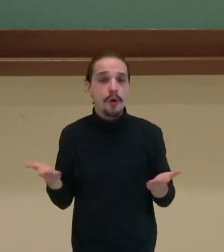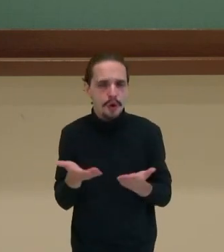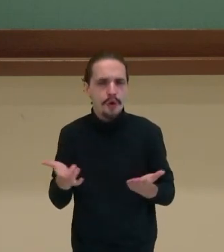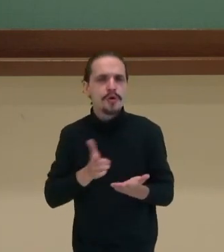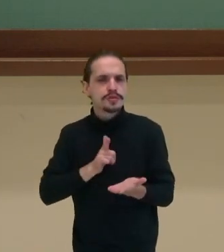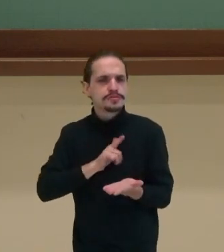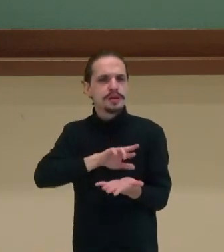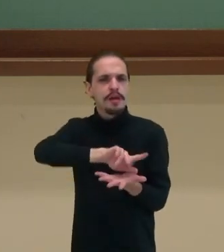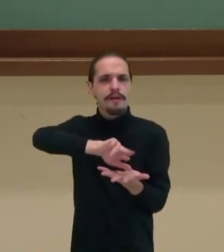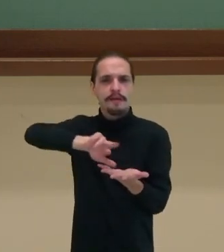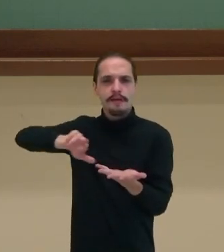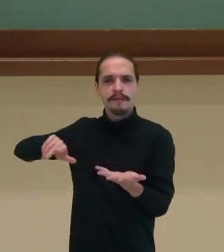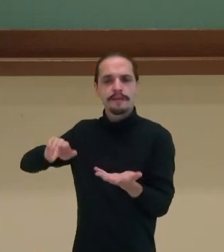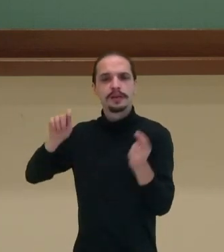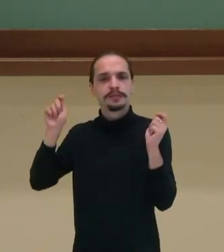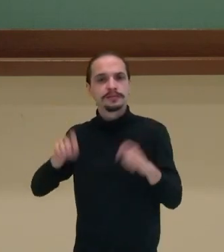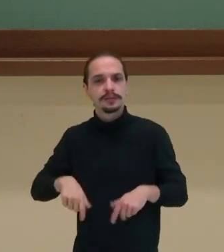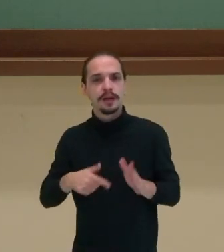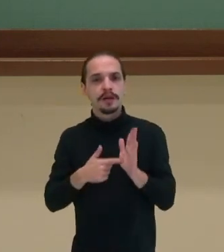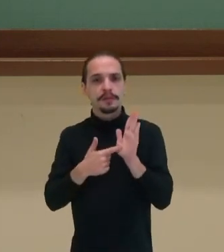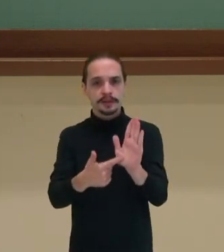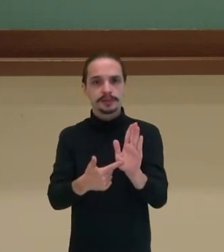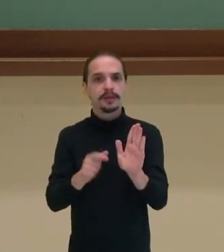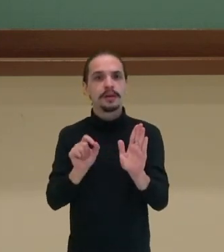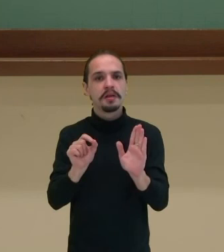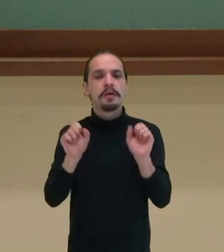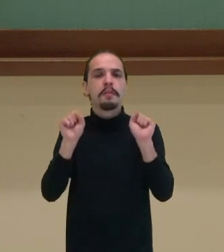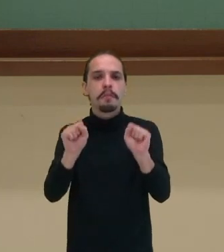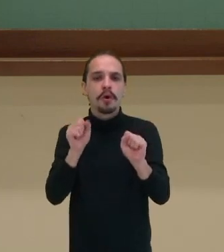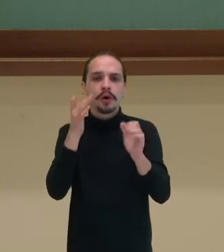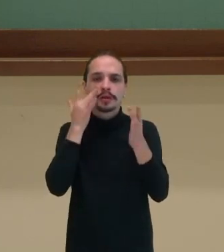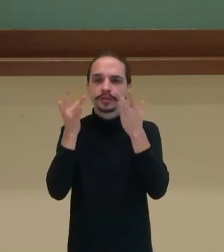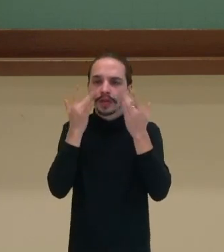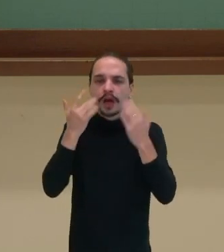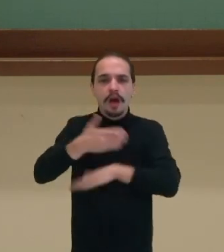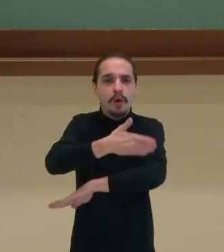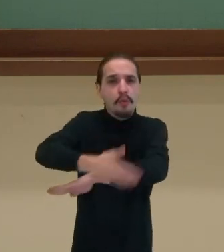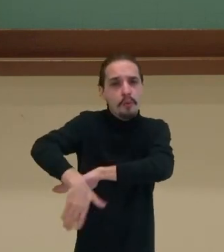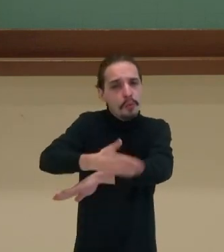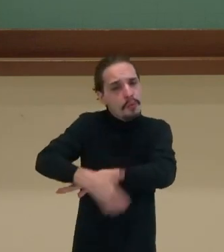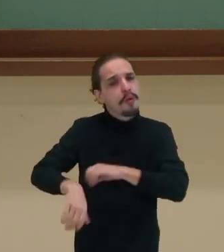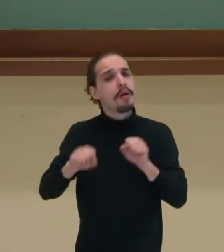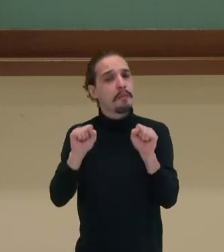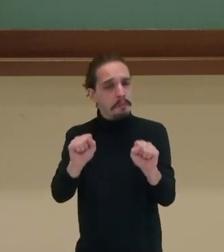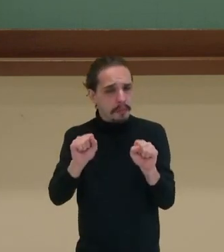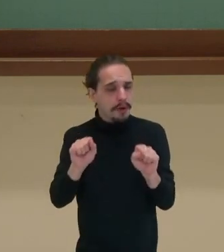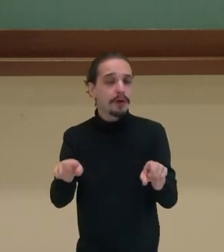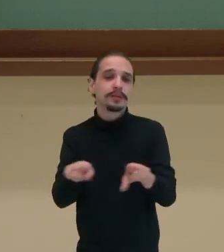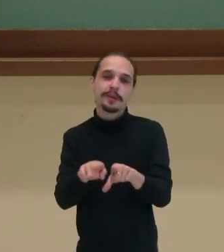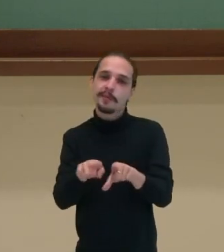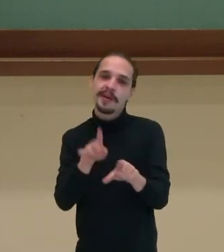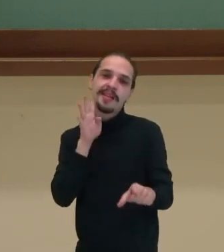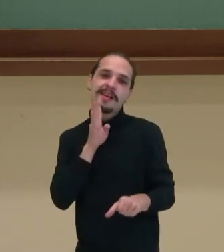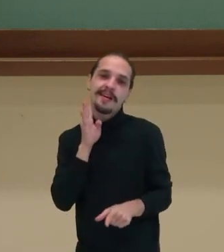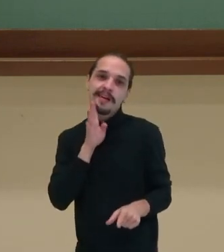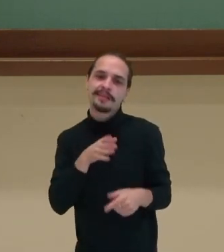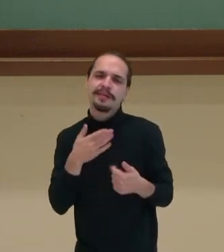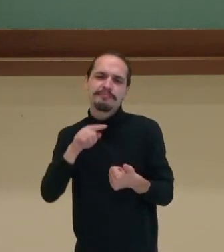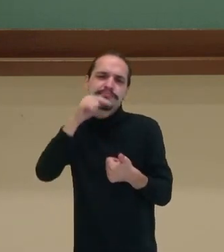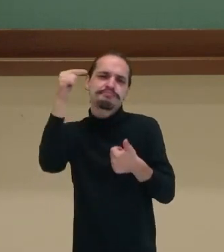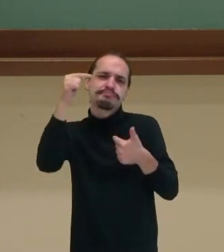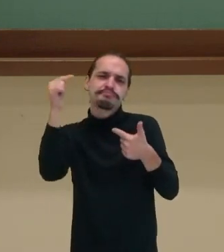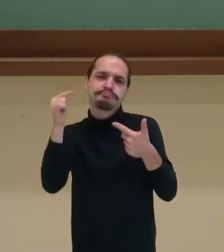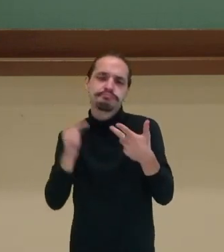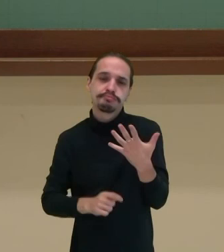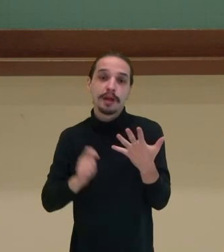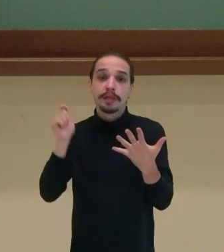de locais de apresentação, né? A gente pode apresentar teatro na rua também, né? Muito legal. Então a gente tem várias